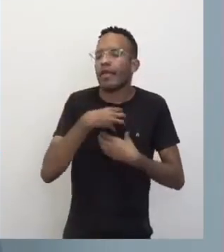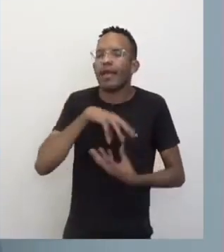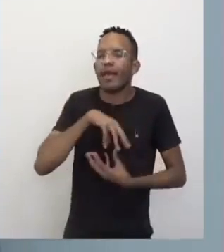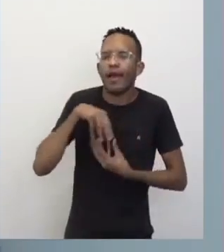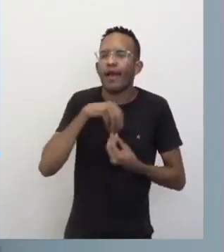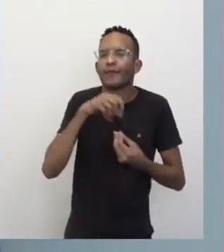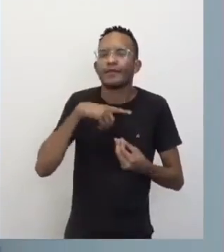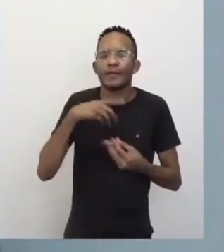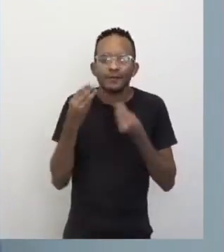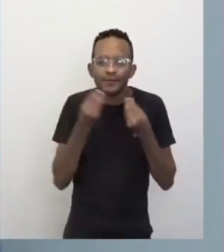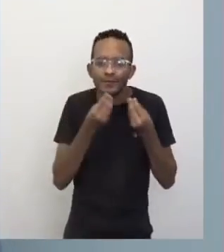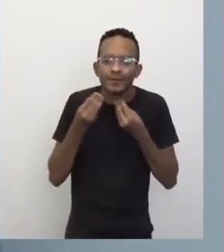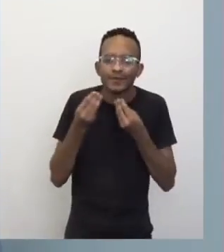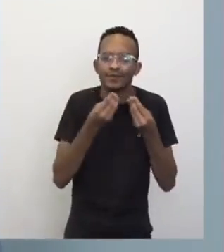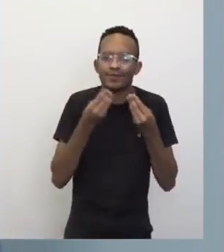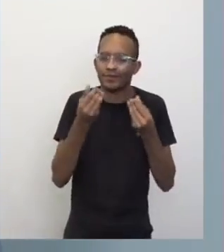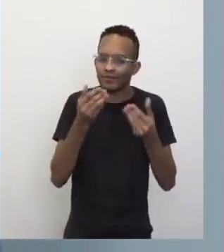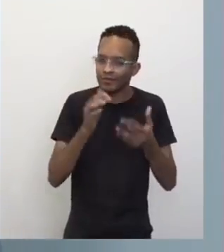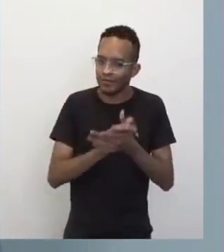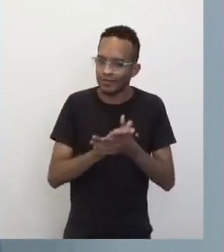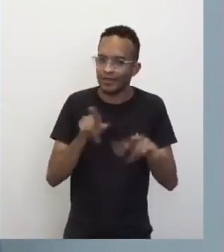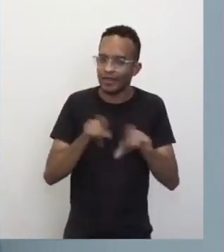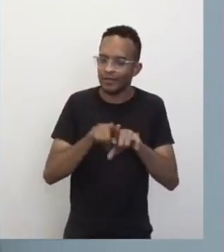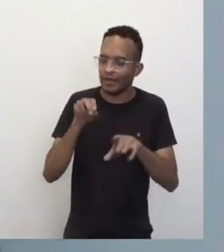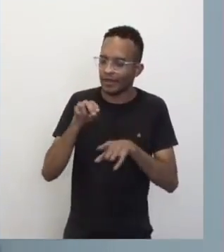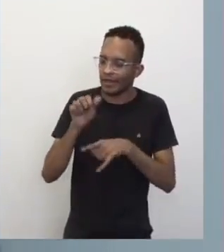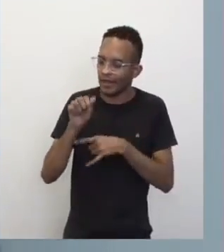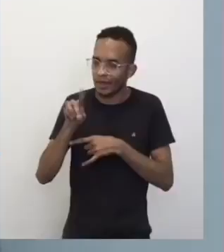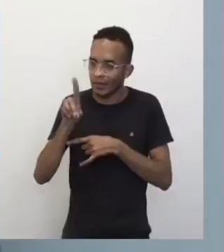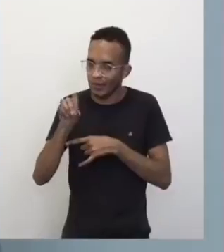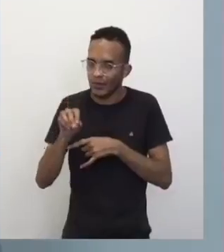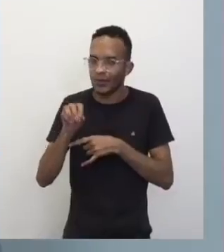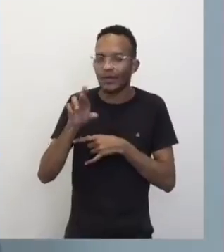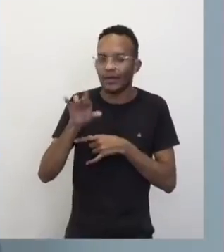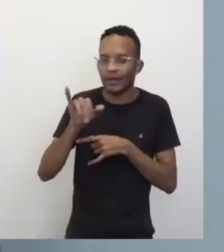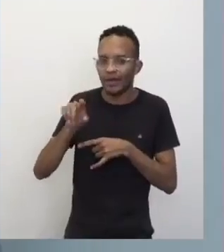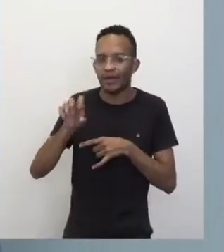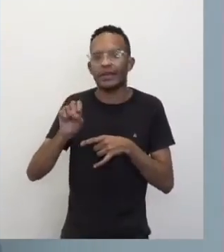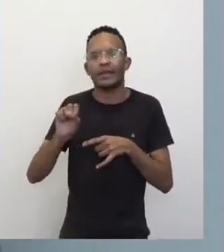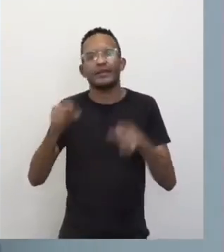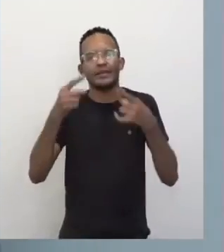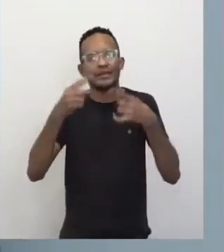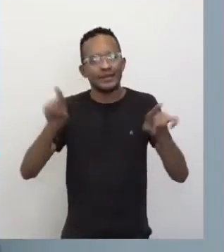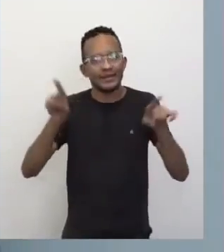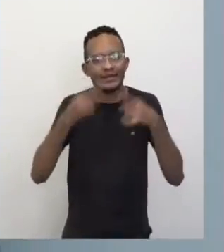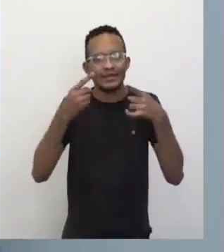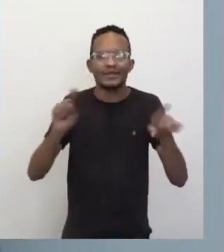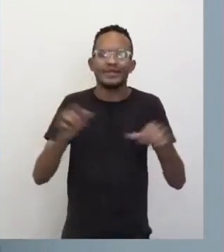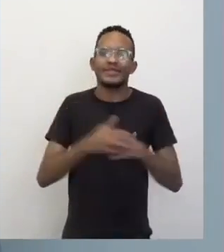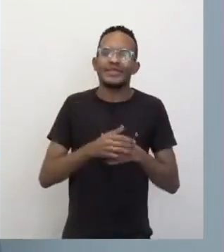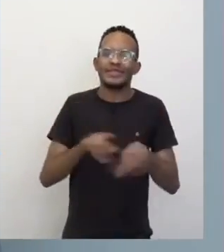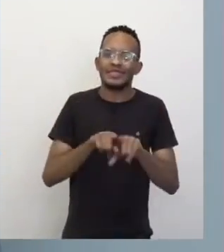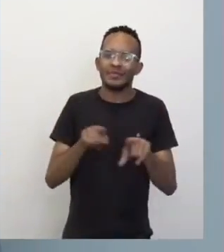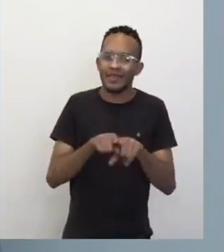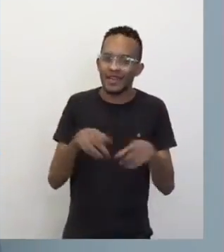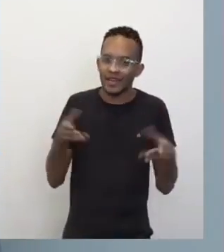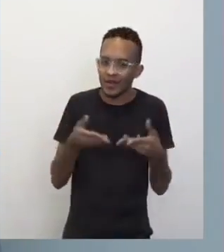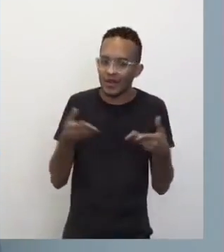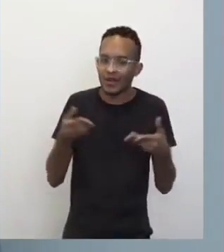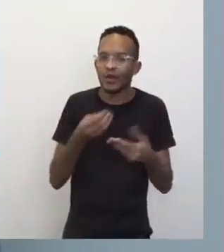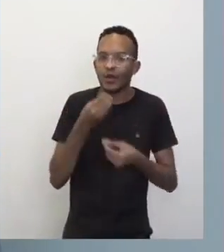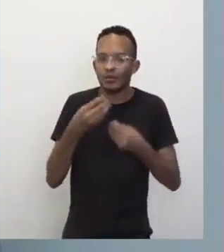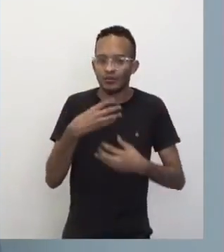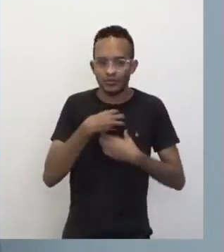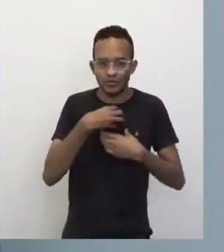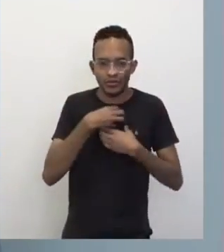tem sabor para quem bebe a sua água. Nossa, citando o Nando Reis aqui, que o direito autoral não nos veja, é tarde, né? Ninguém viu. Olha só, vamos lá então. Quanto ao